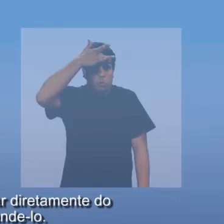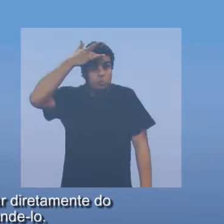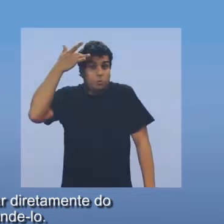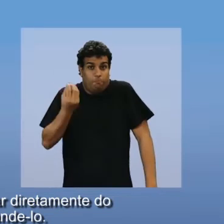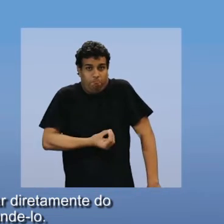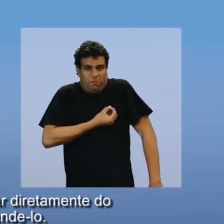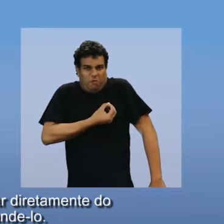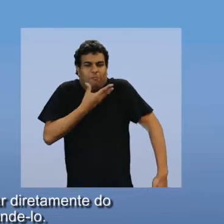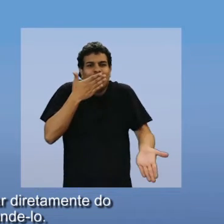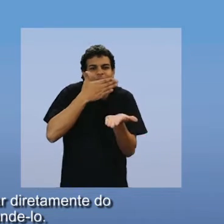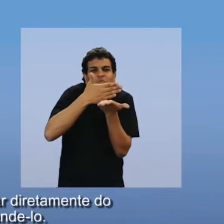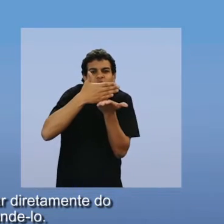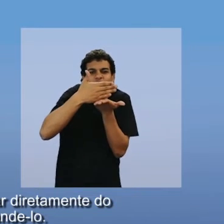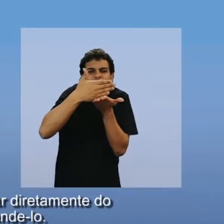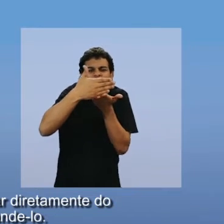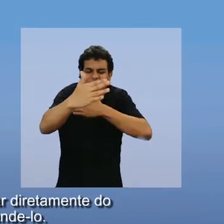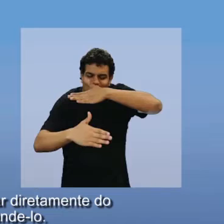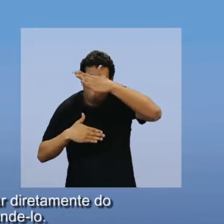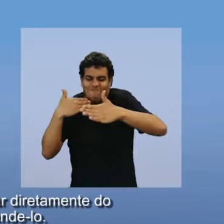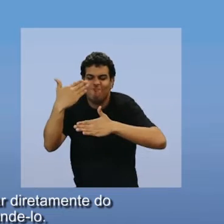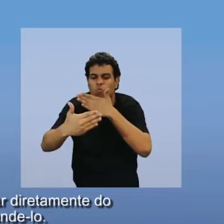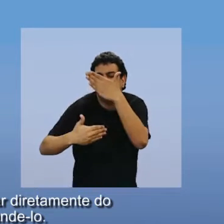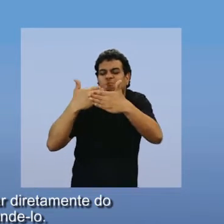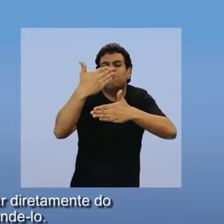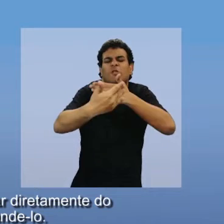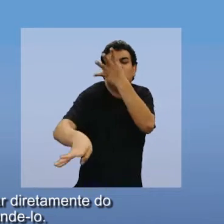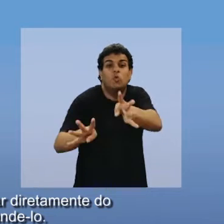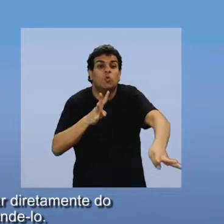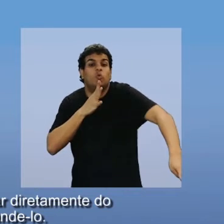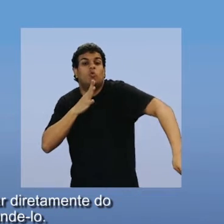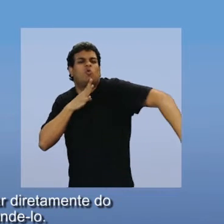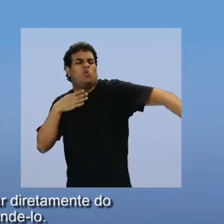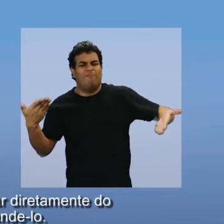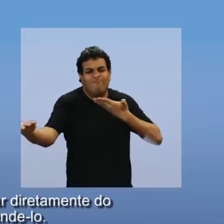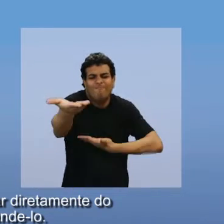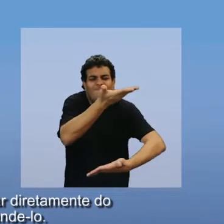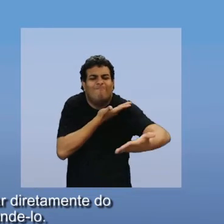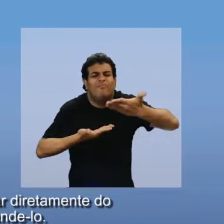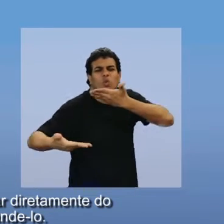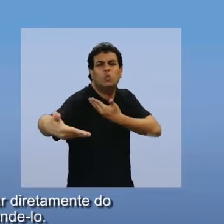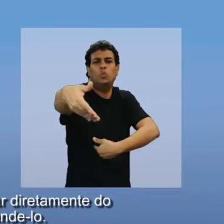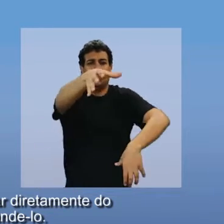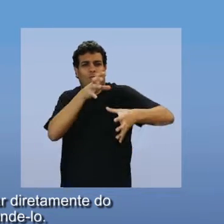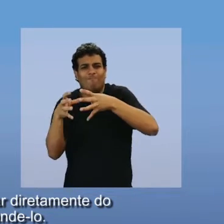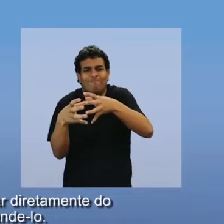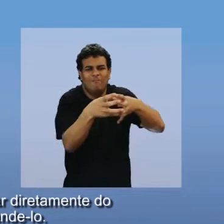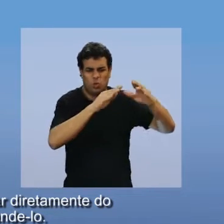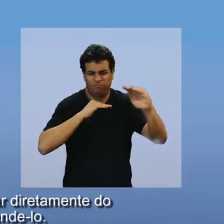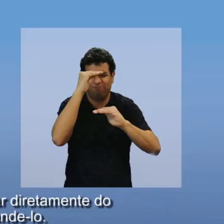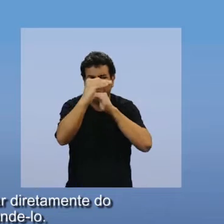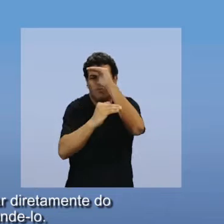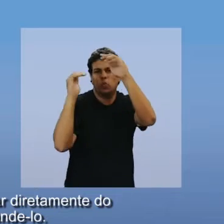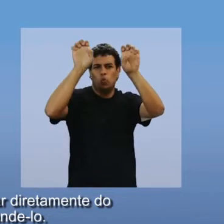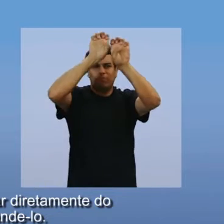O cidadão deixa de figurar como mero espectador para participar diretamente do aprimoramento das estruturas